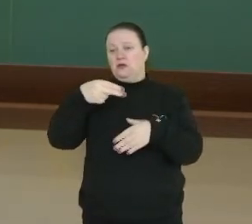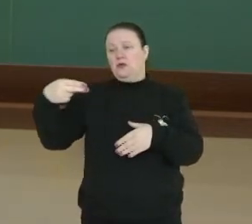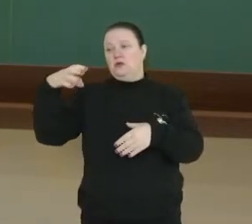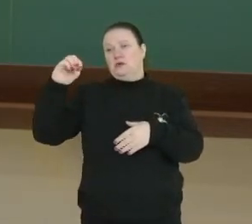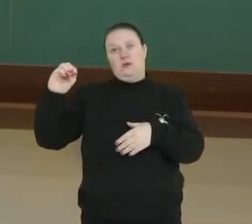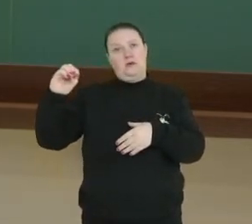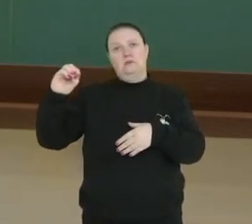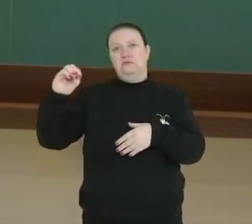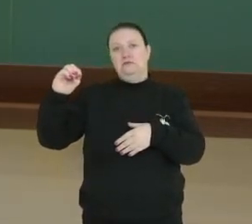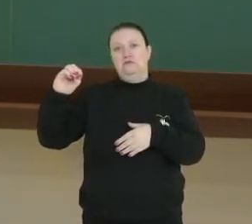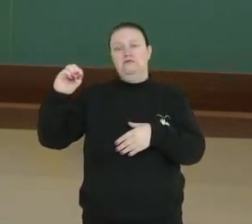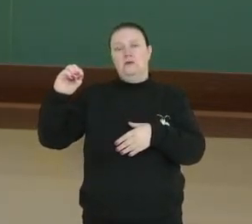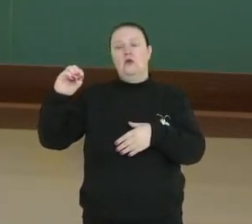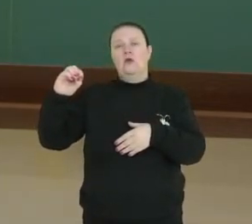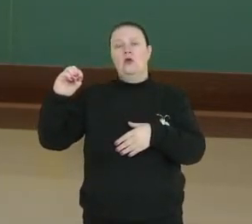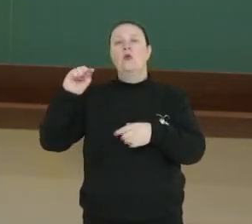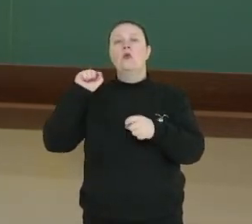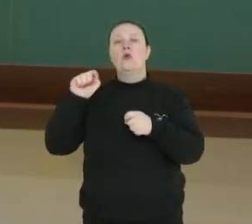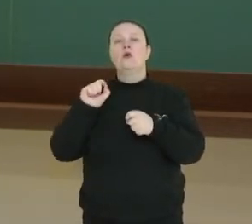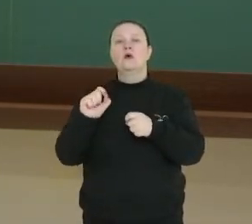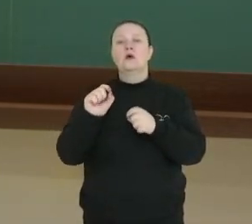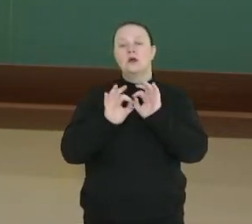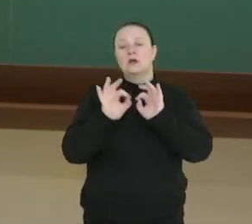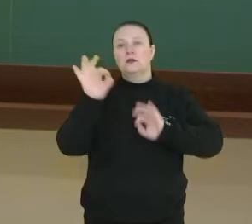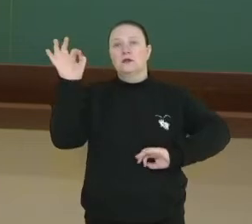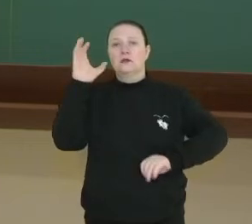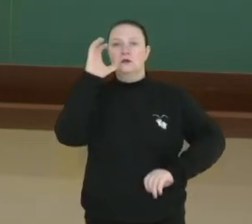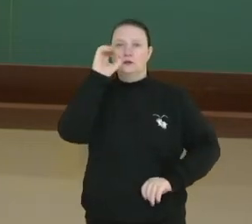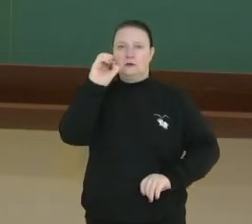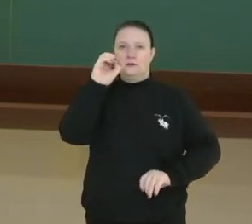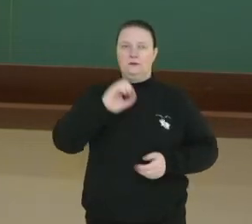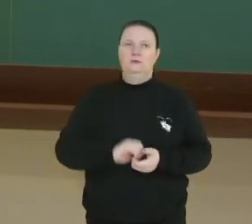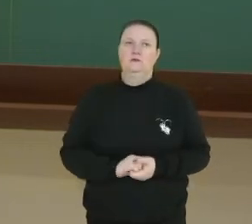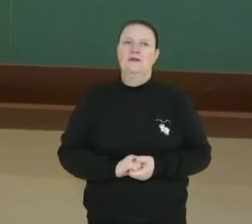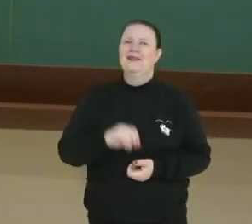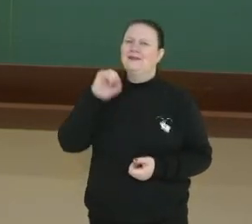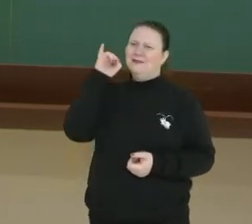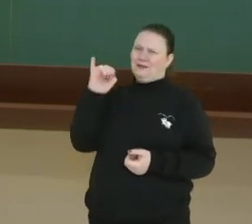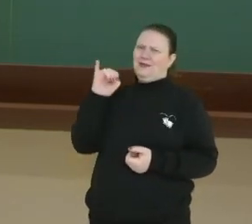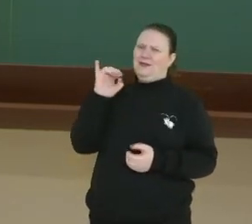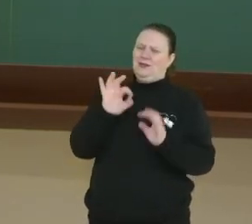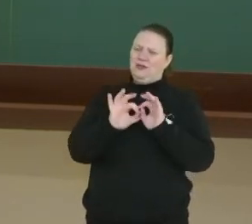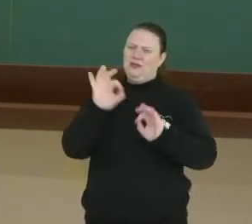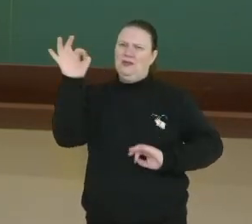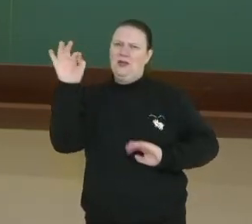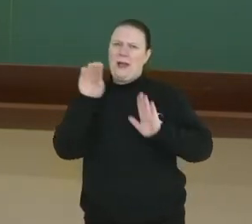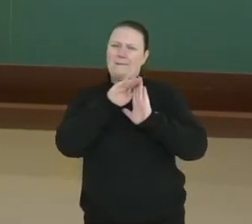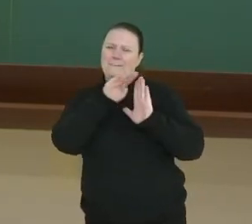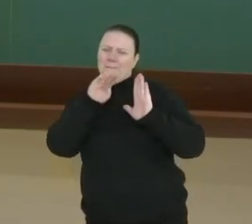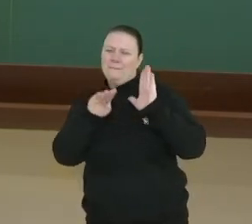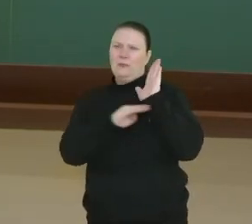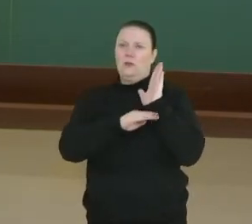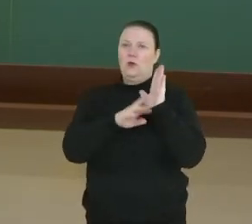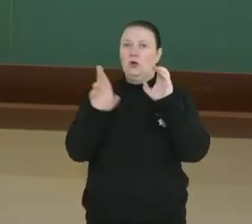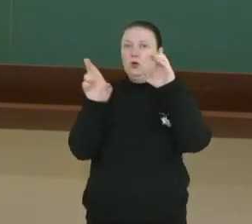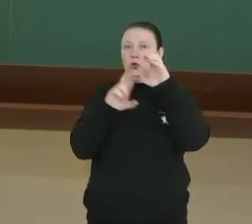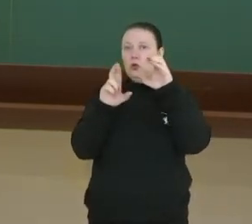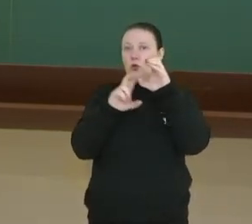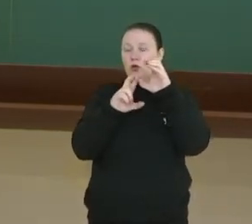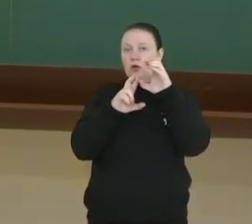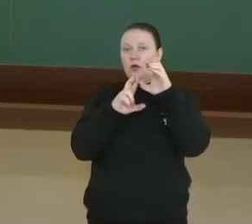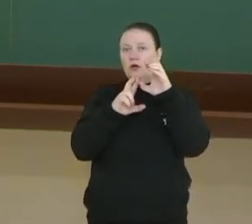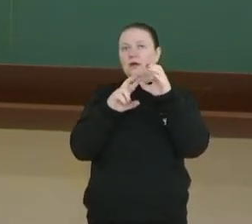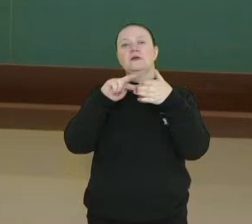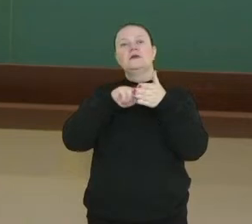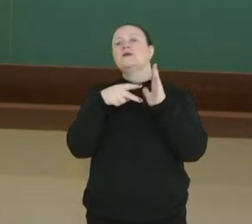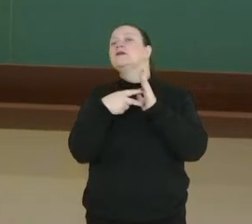então, portanto, temos que a distância é 0. Se a distância é menor do que o raio, que é 3, nós